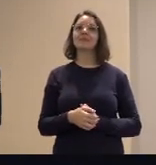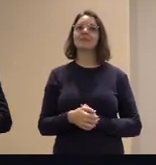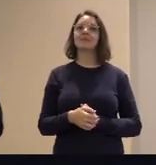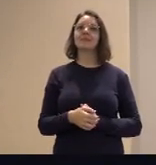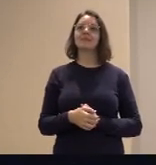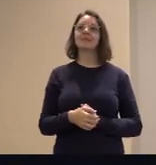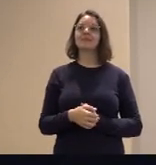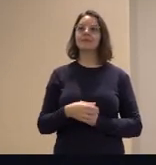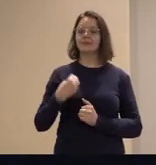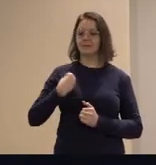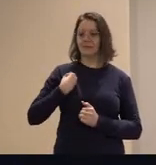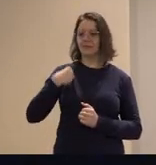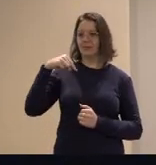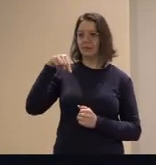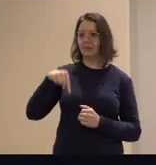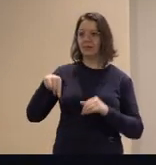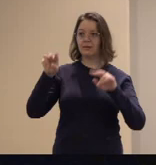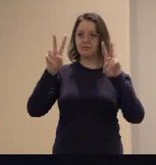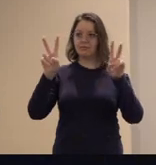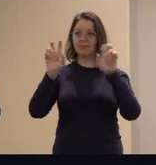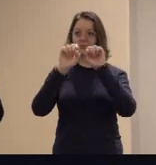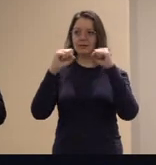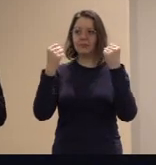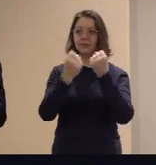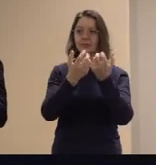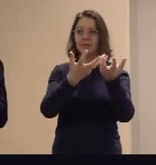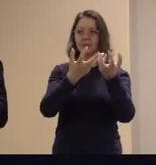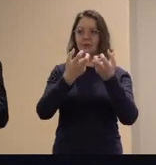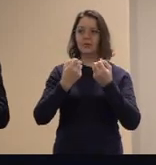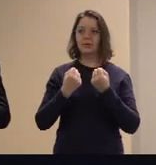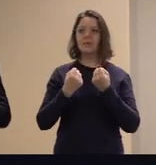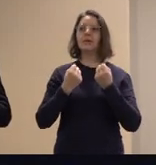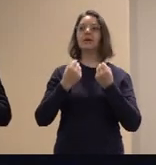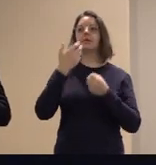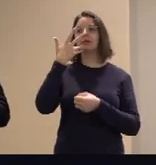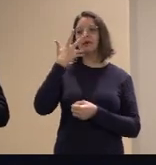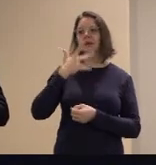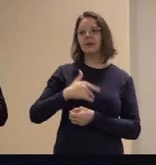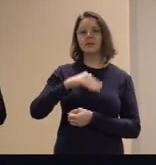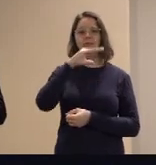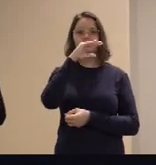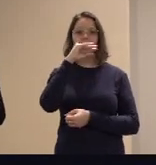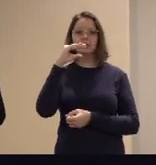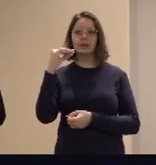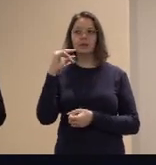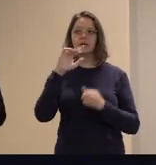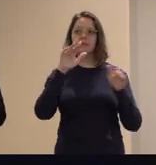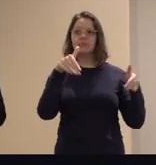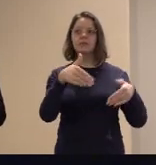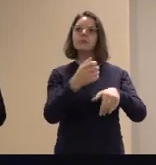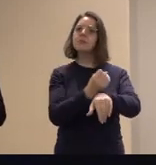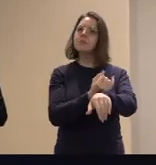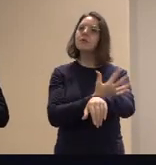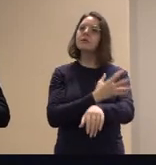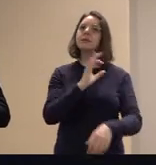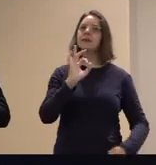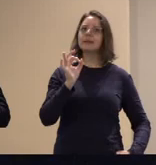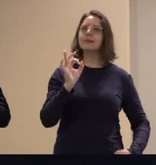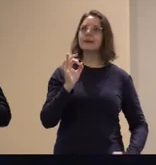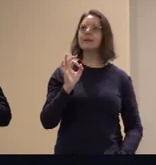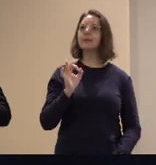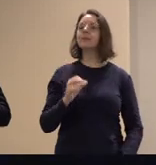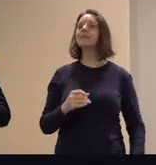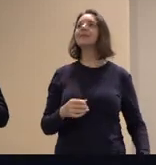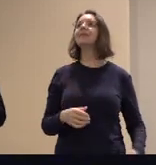Estar aqui num seminário de acolhimento, de falar de acolhimento de crianças e adolescentes, é um misto de emoções, né?